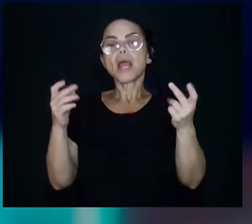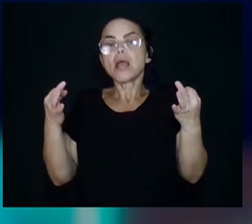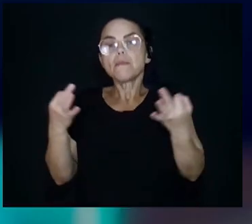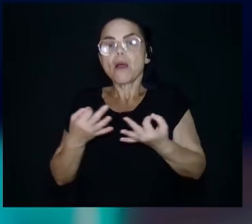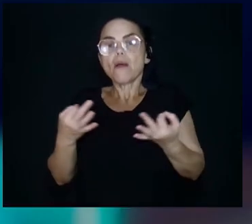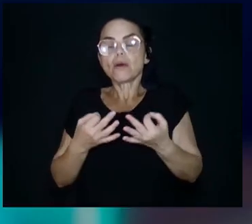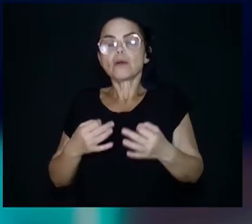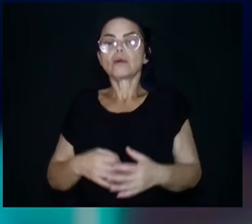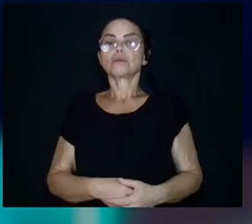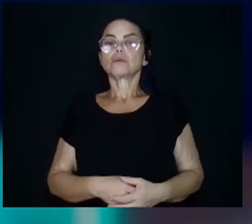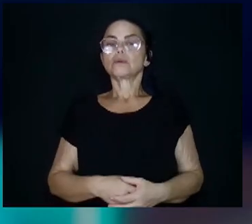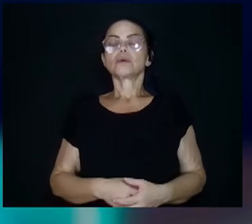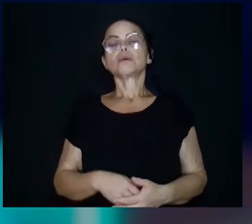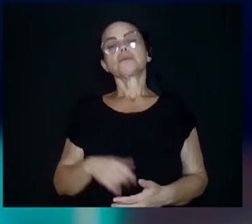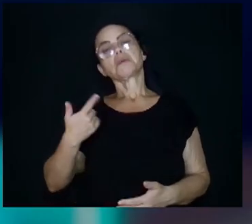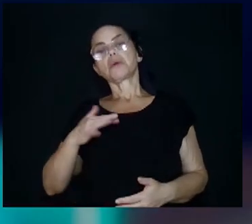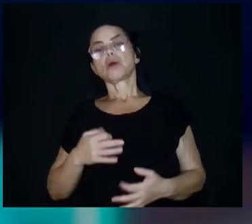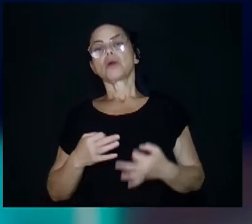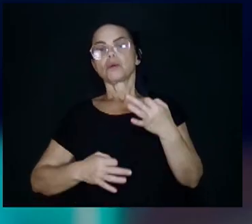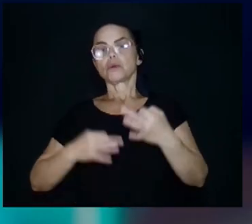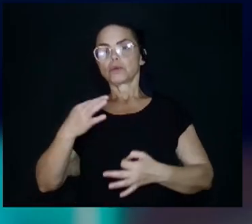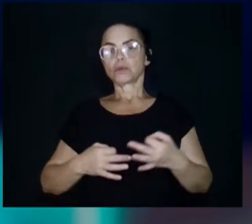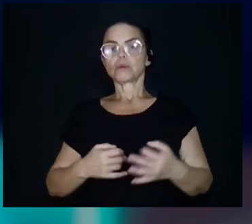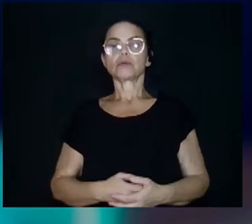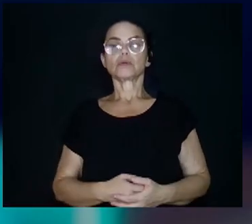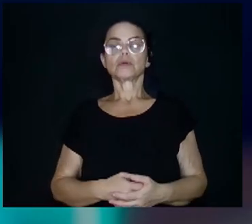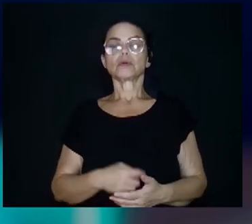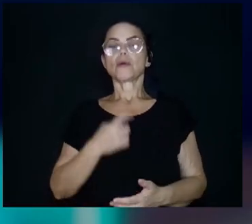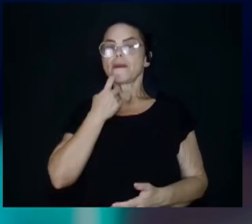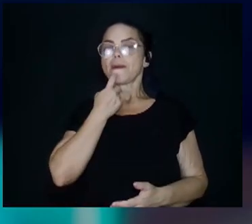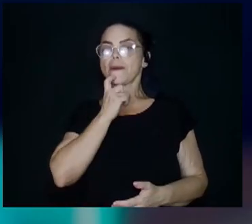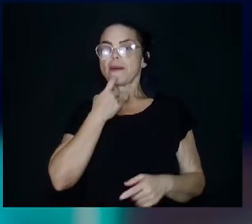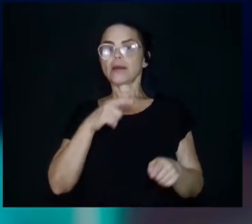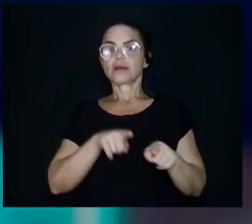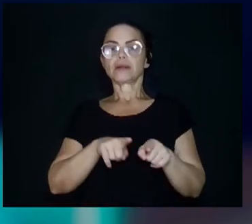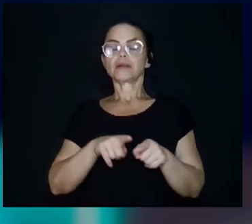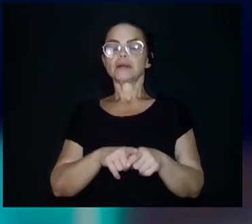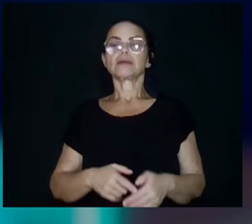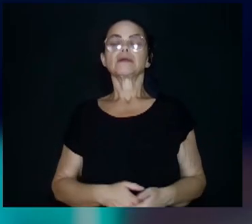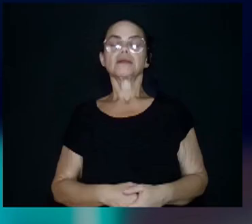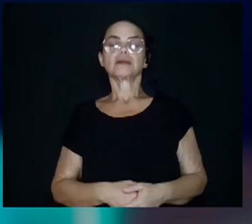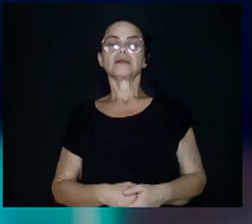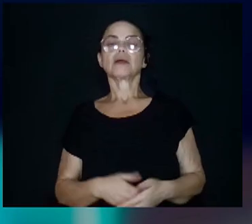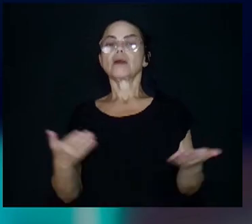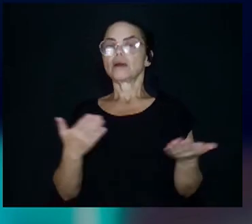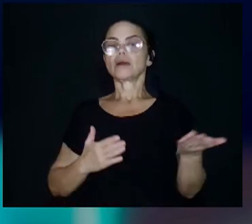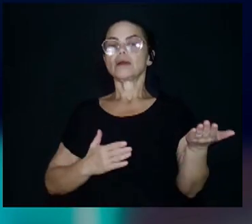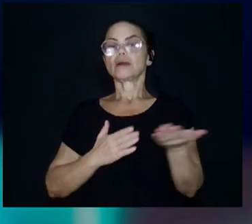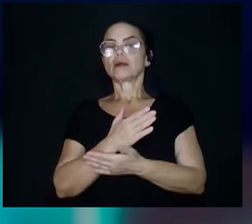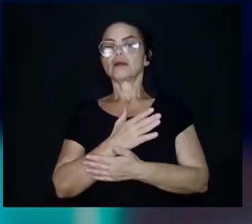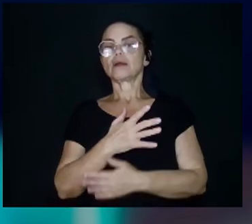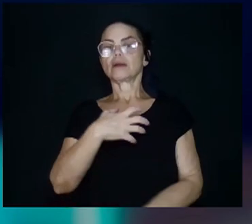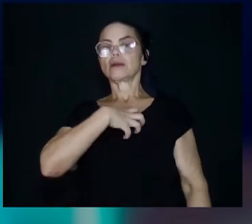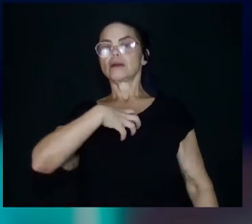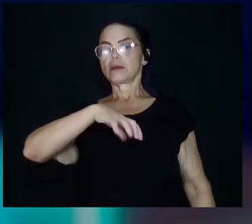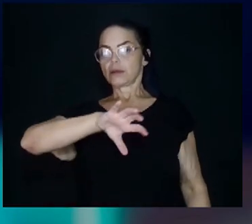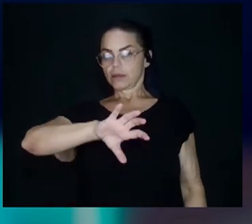mesmo. Campinas, e tem um projeto de lei que foi recentemente aprovado em Salvador, na